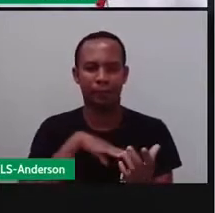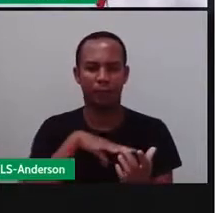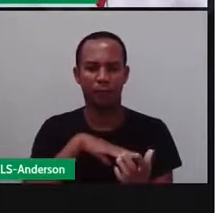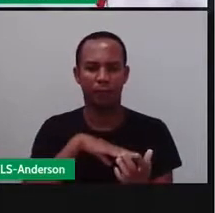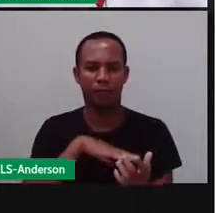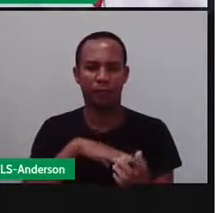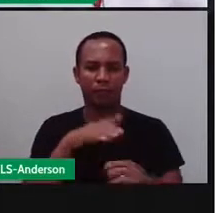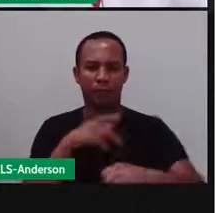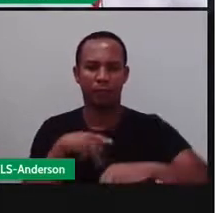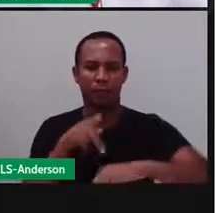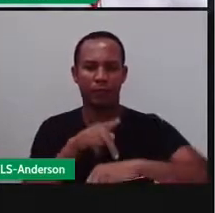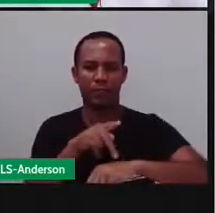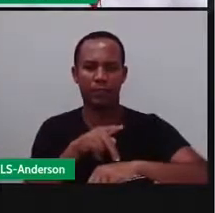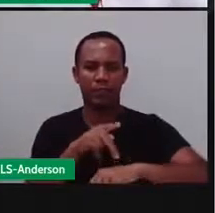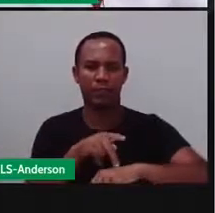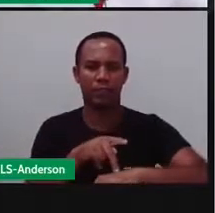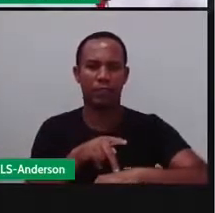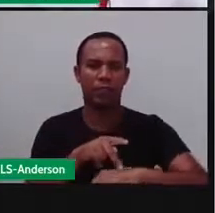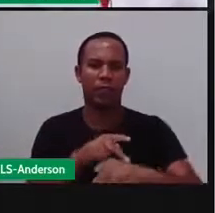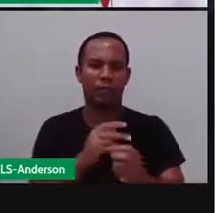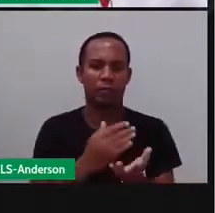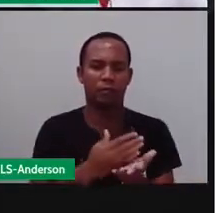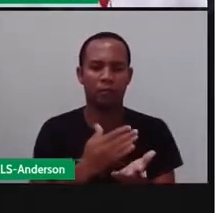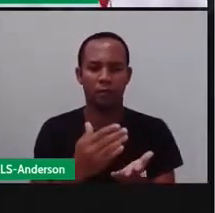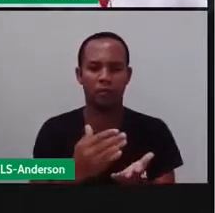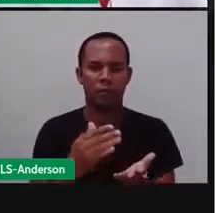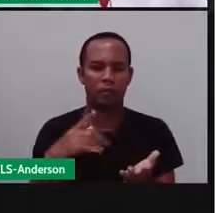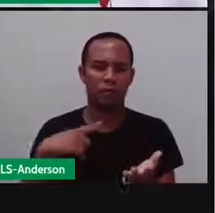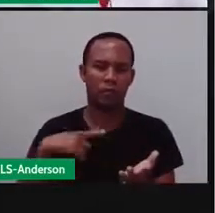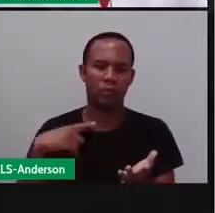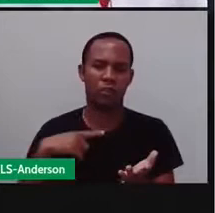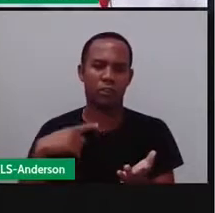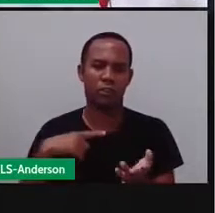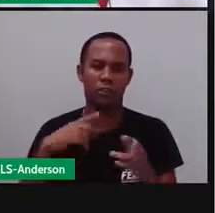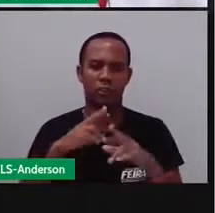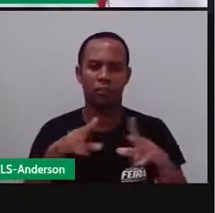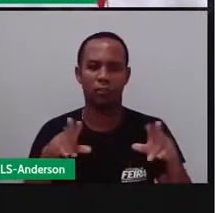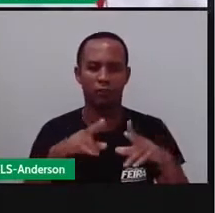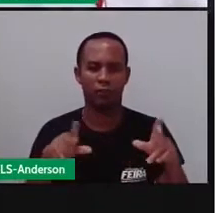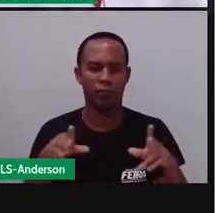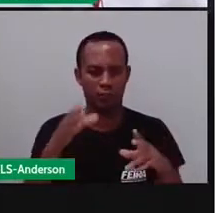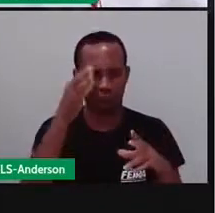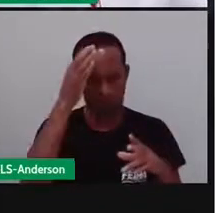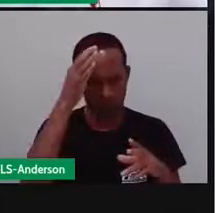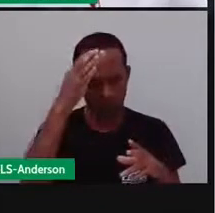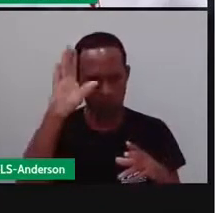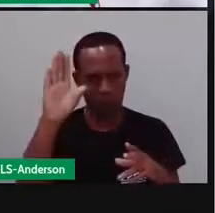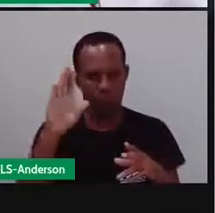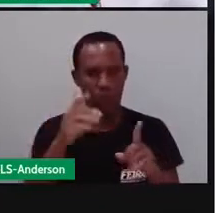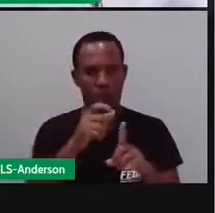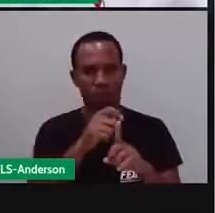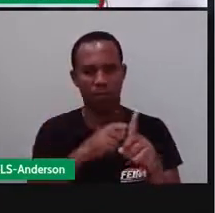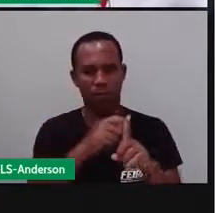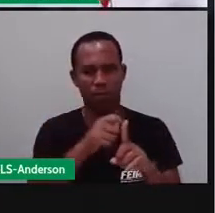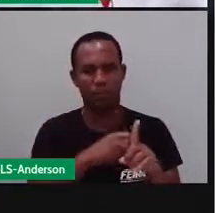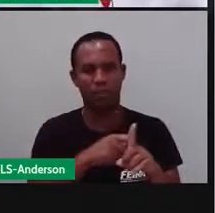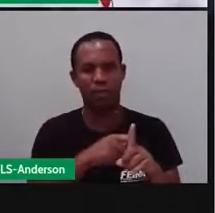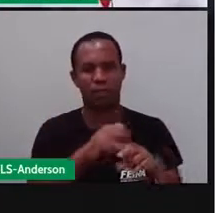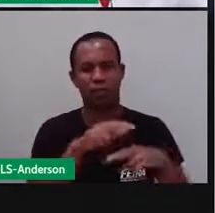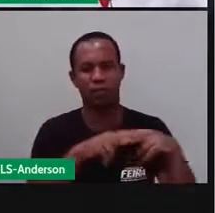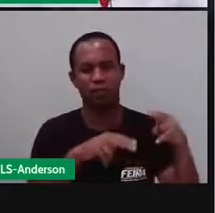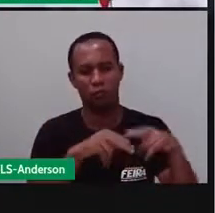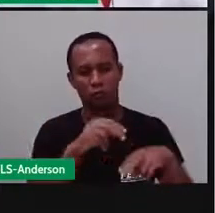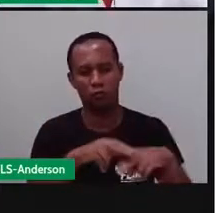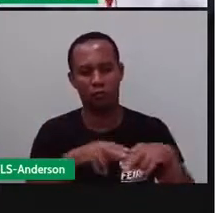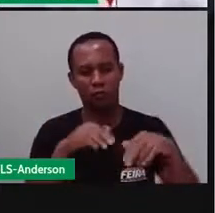um dos países colonizadores, né, tinha a tradição de celebrar a colheita do milho entre os meses de junho e